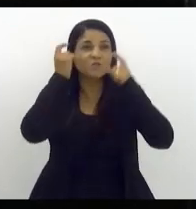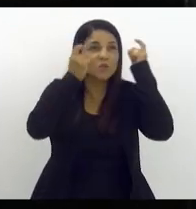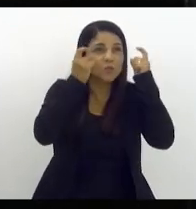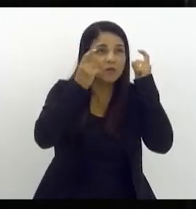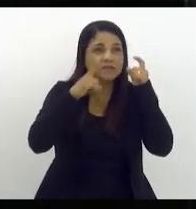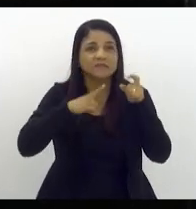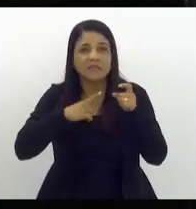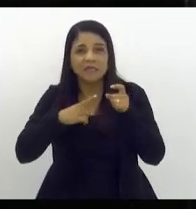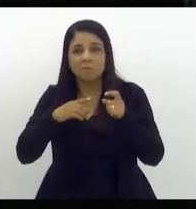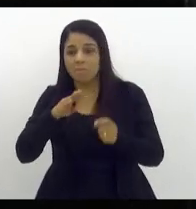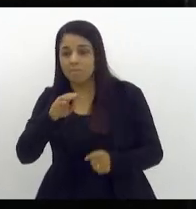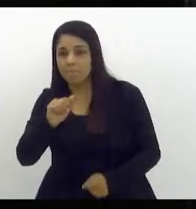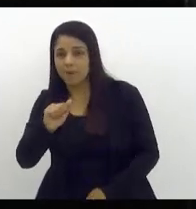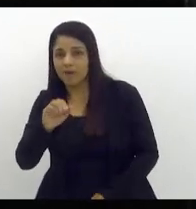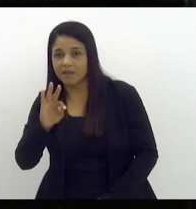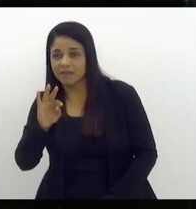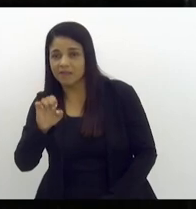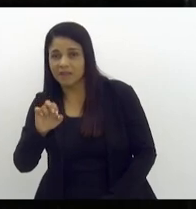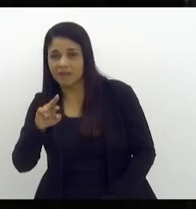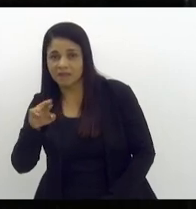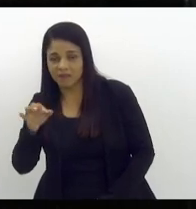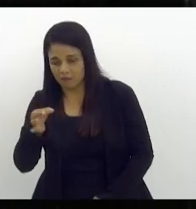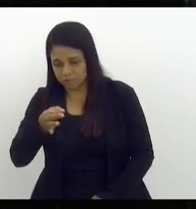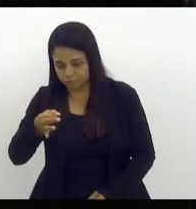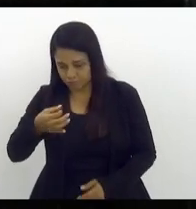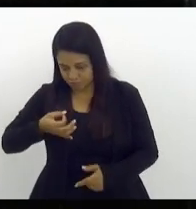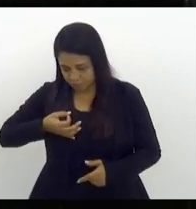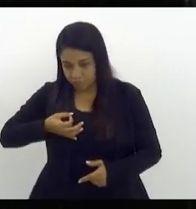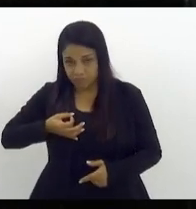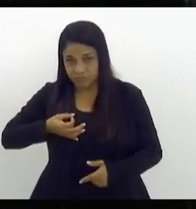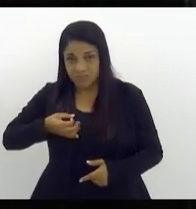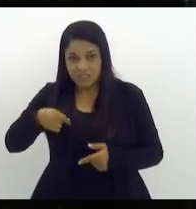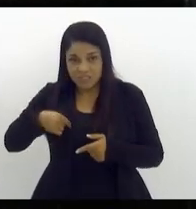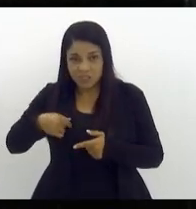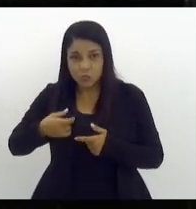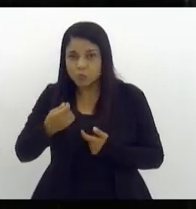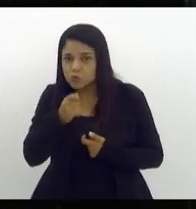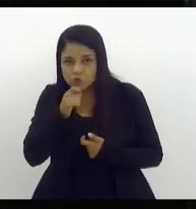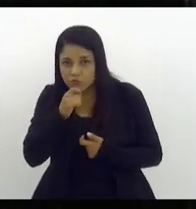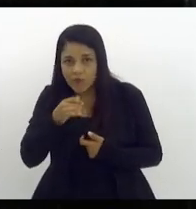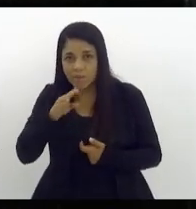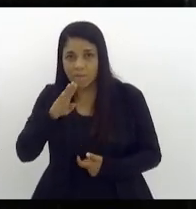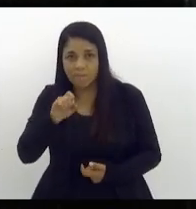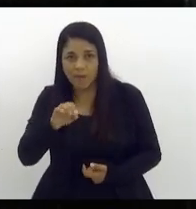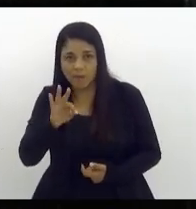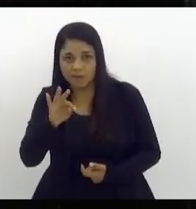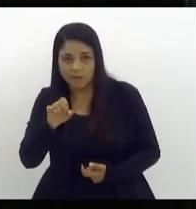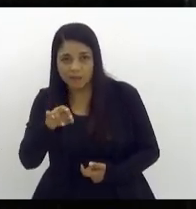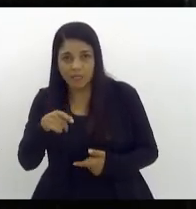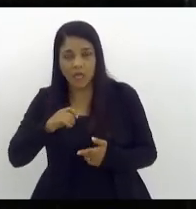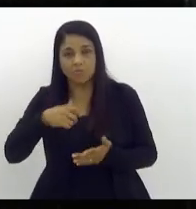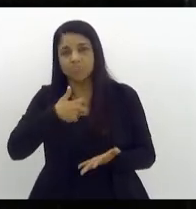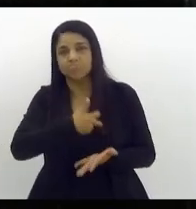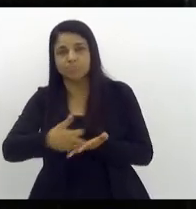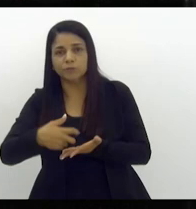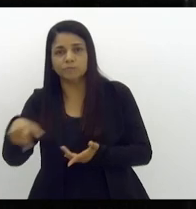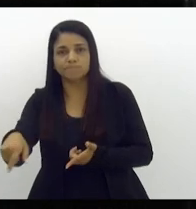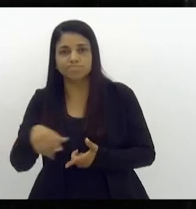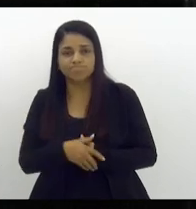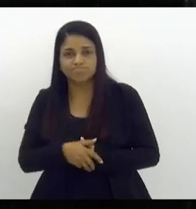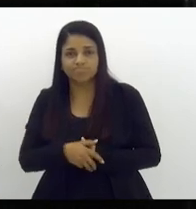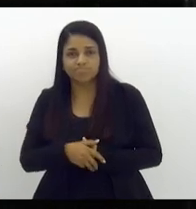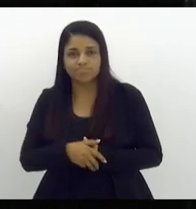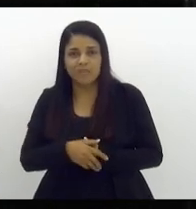bateria na câmera. Se não tiver, está punido. Se ele se distrair um pouquinho, ele